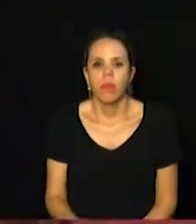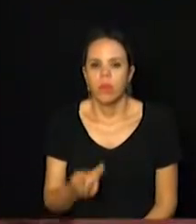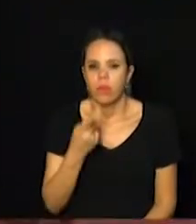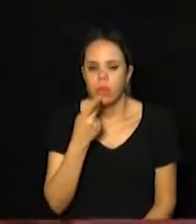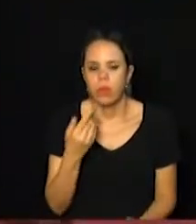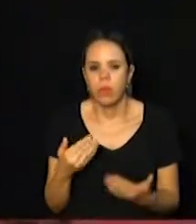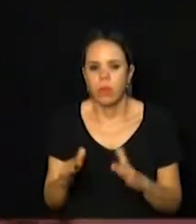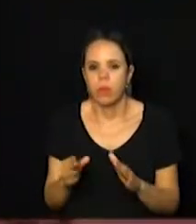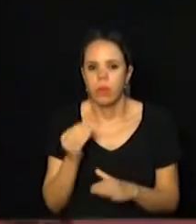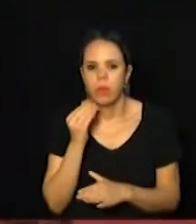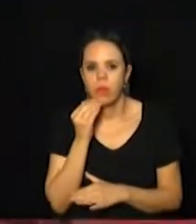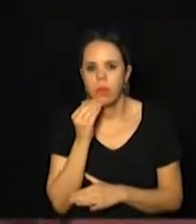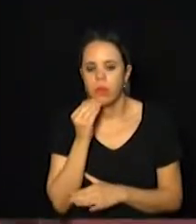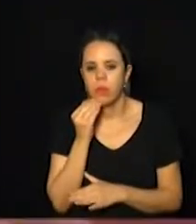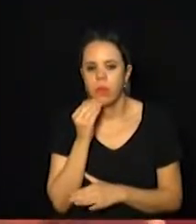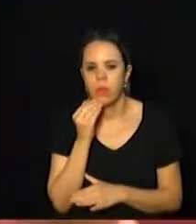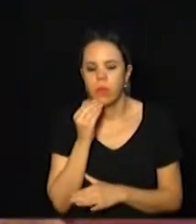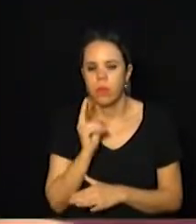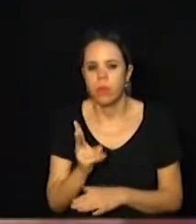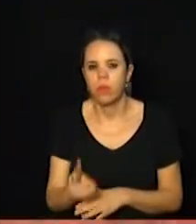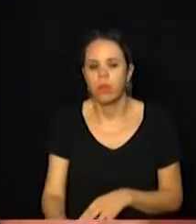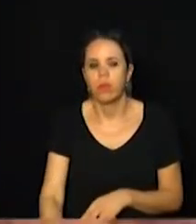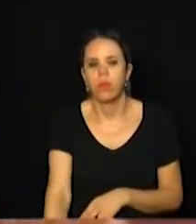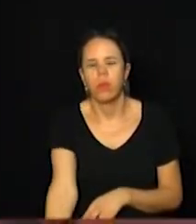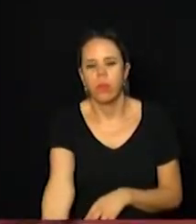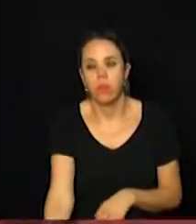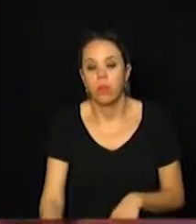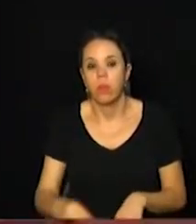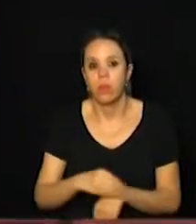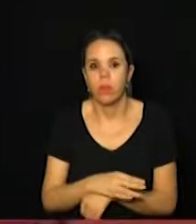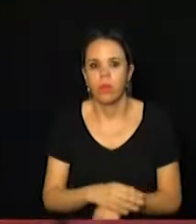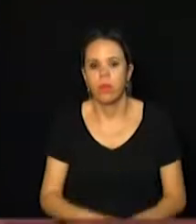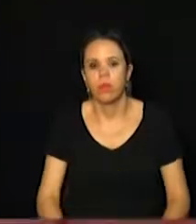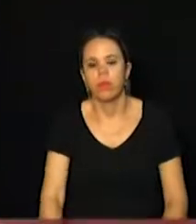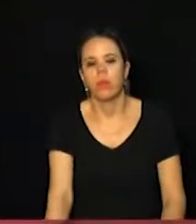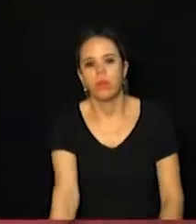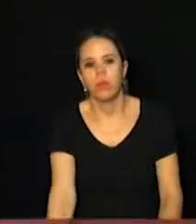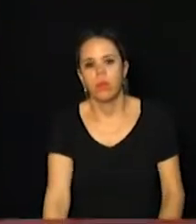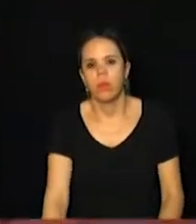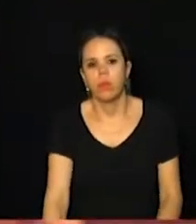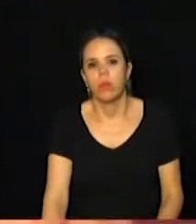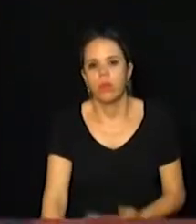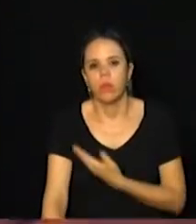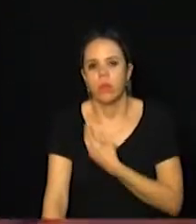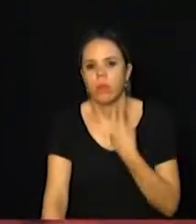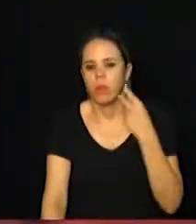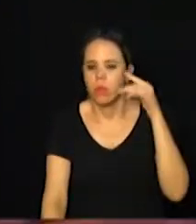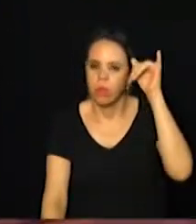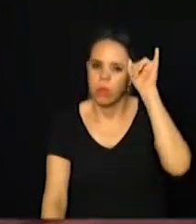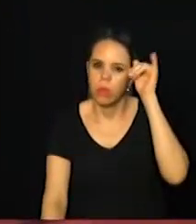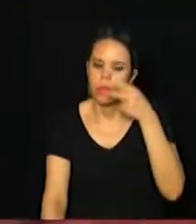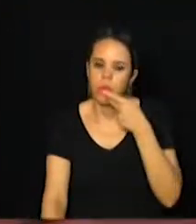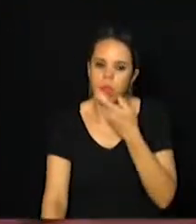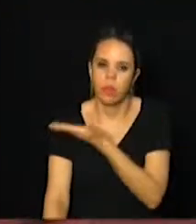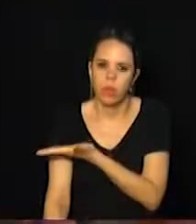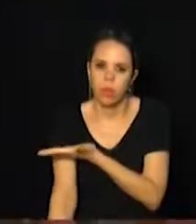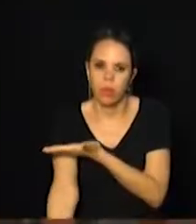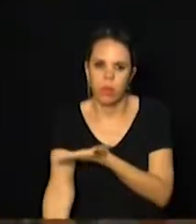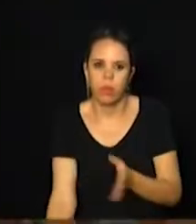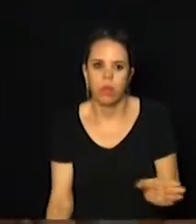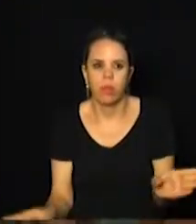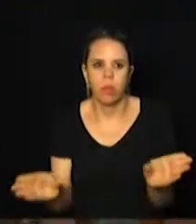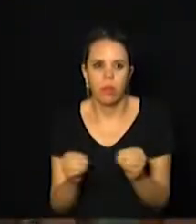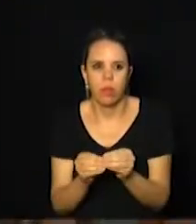eu vou abrir passo nós top dando continuidade agora vou passar para o meu novo colega Paulo Búfalo para fazer um